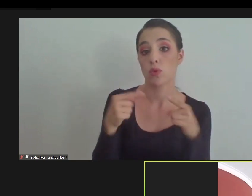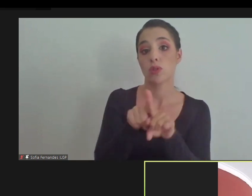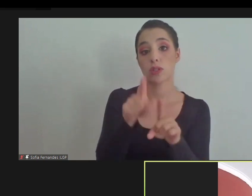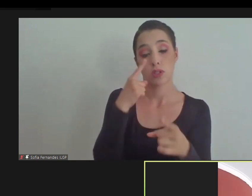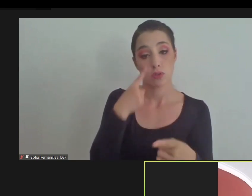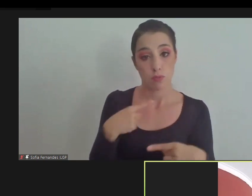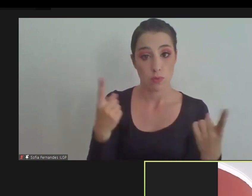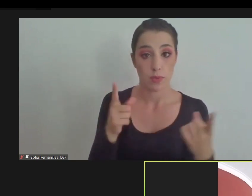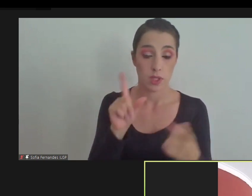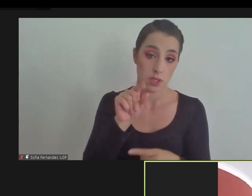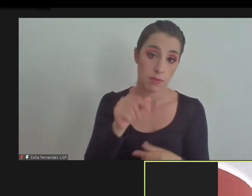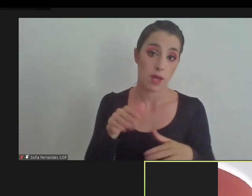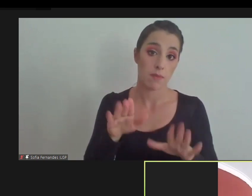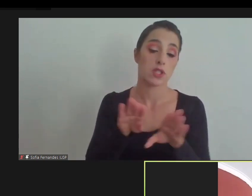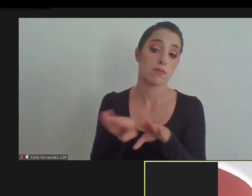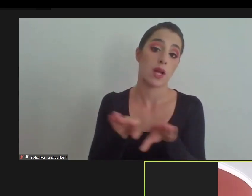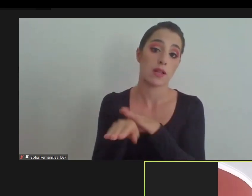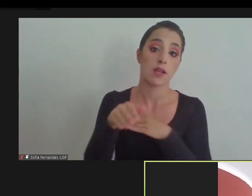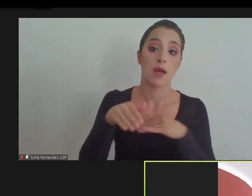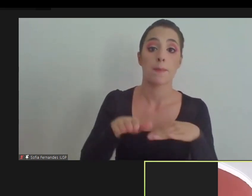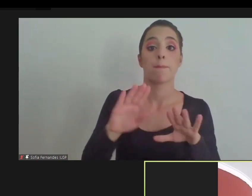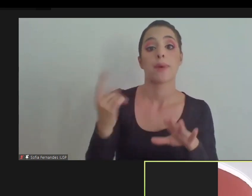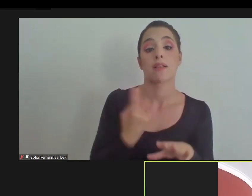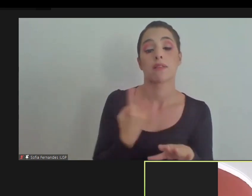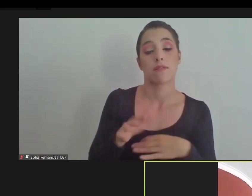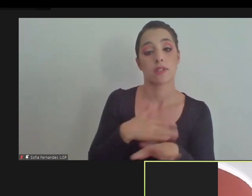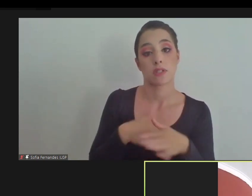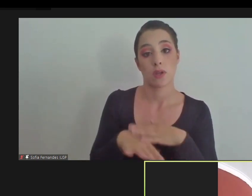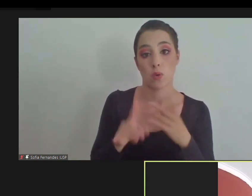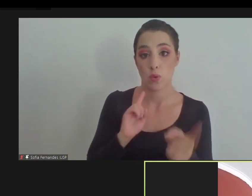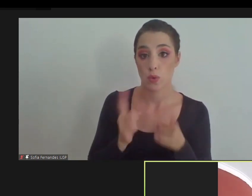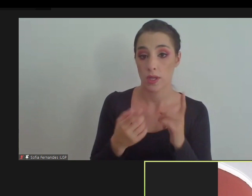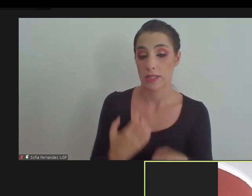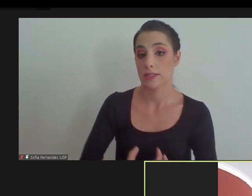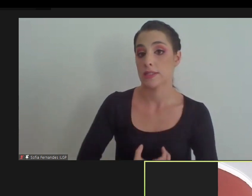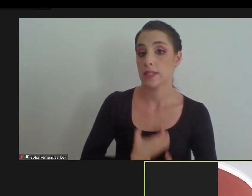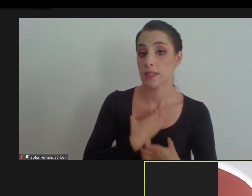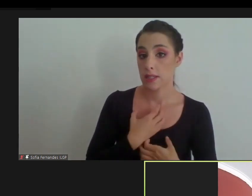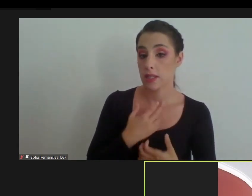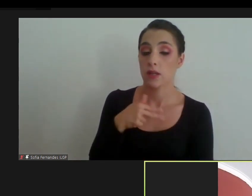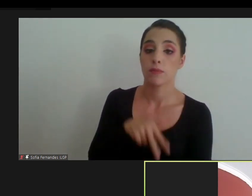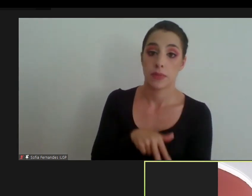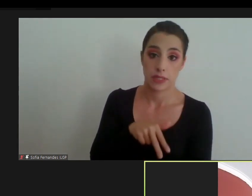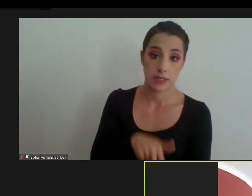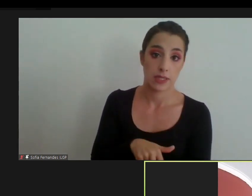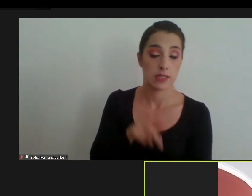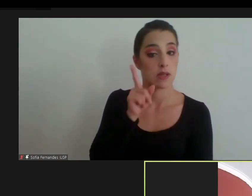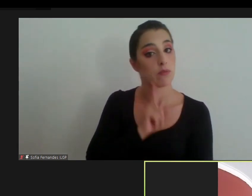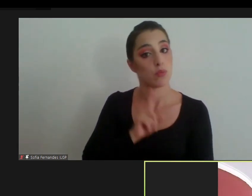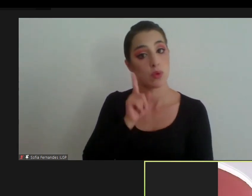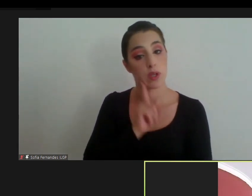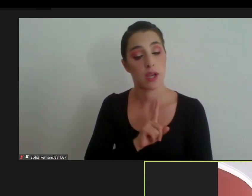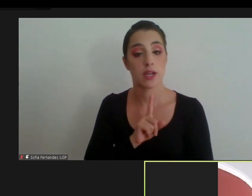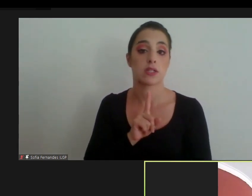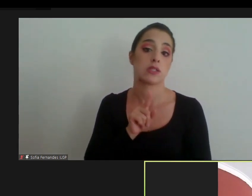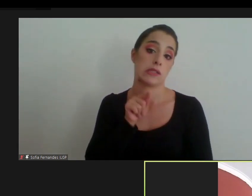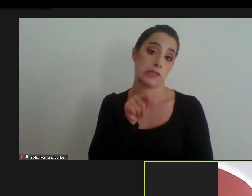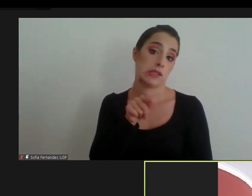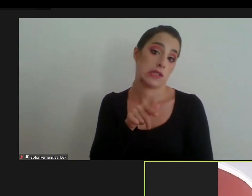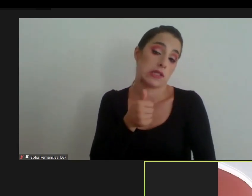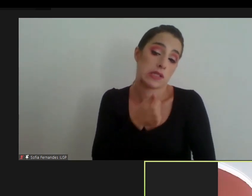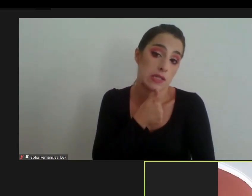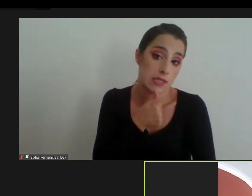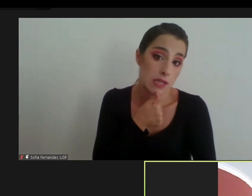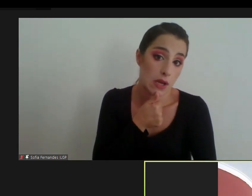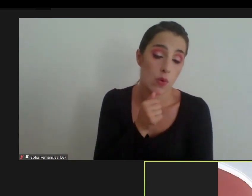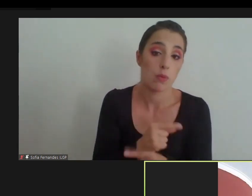na prática tem que se sentir esta presença de mulheres nos postos de decisão, porque